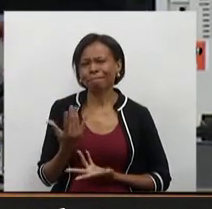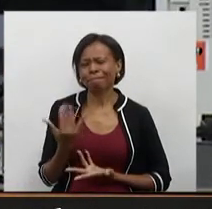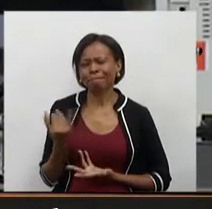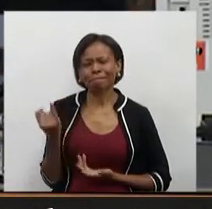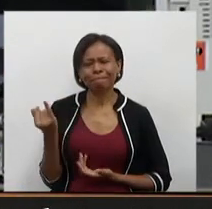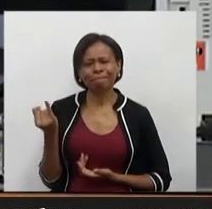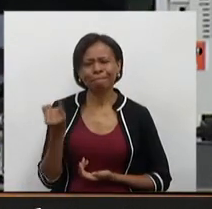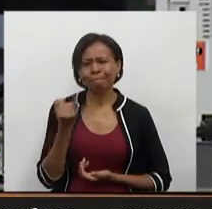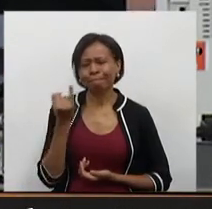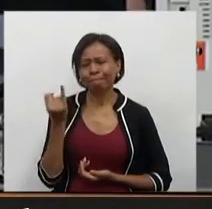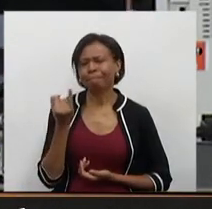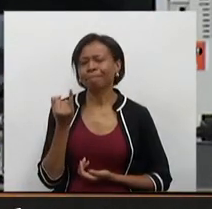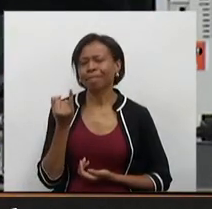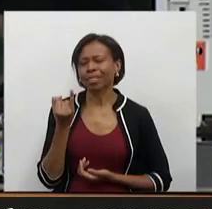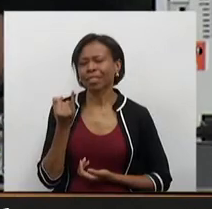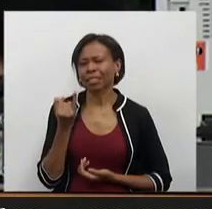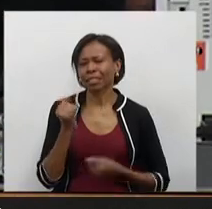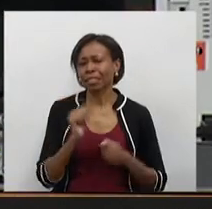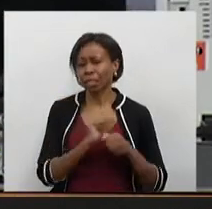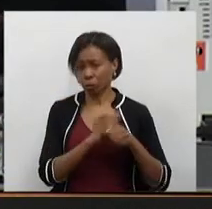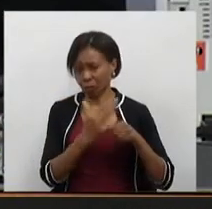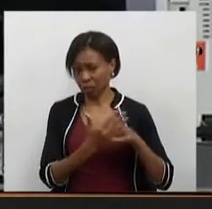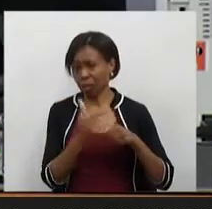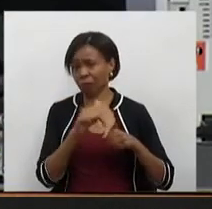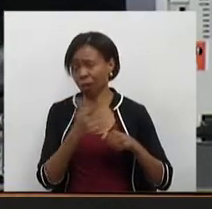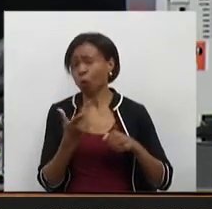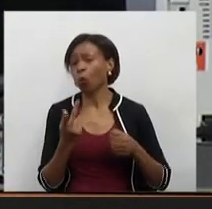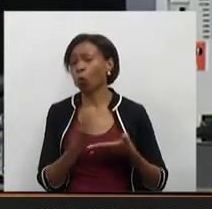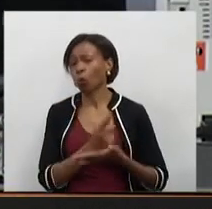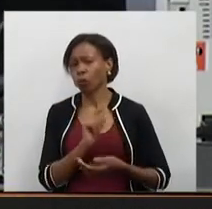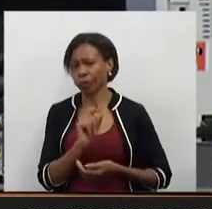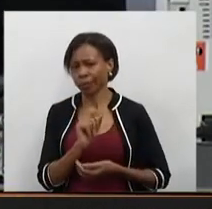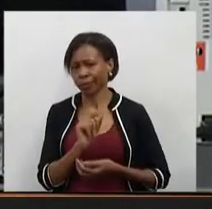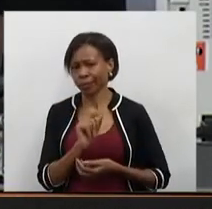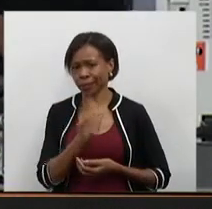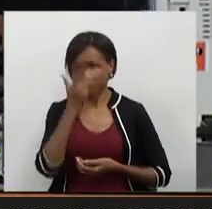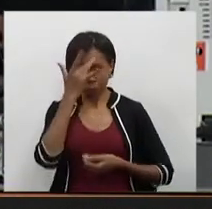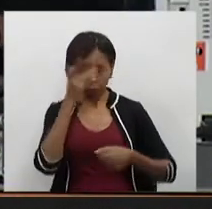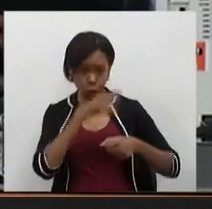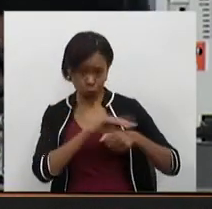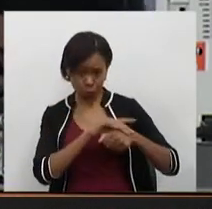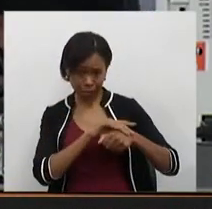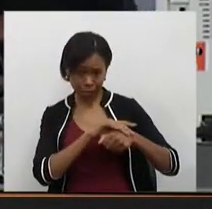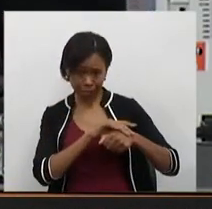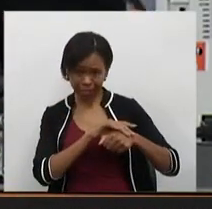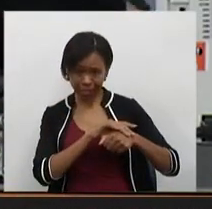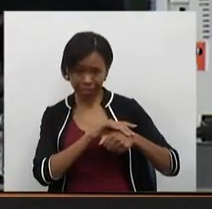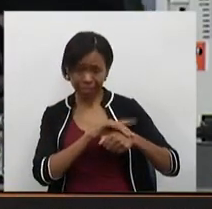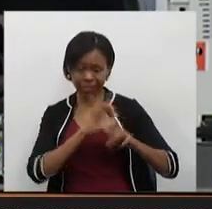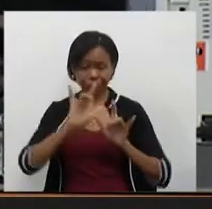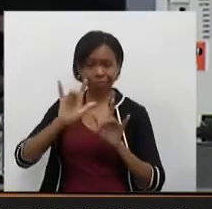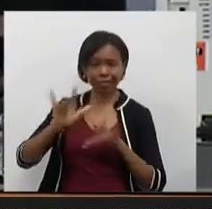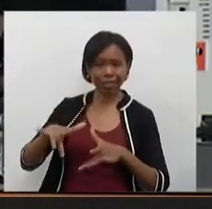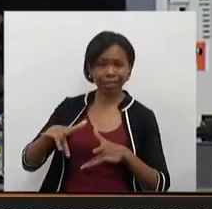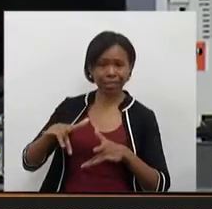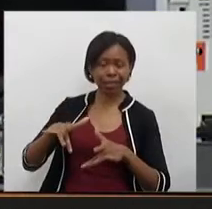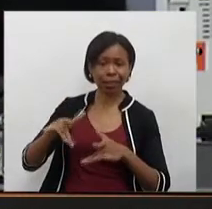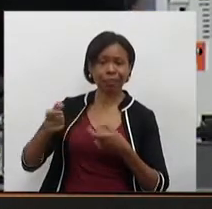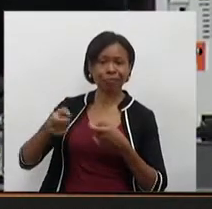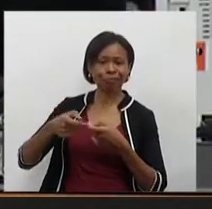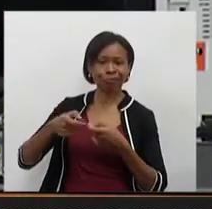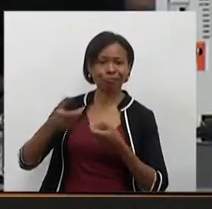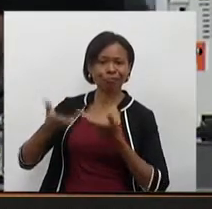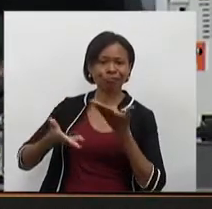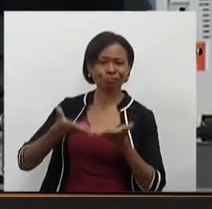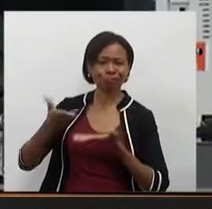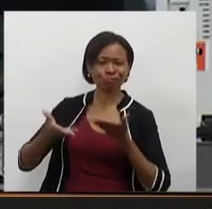pandemia foi a distância dos doentes do tratamento médico. Eles ficaram